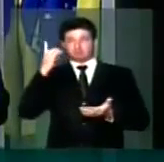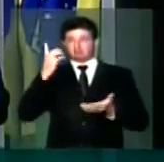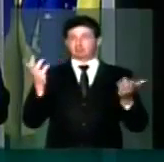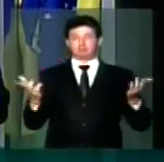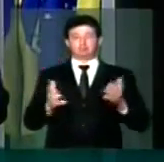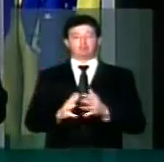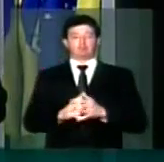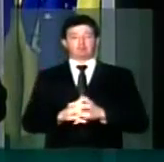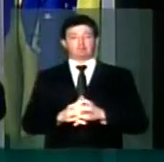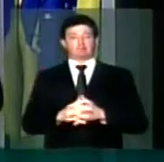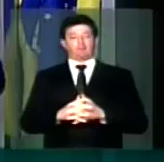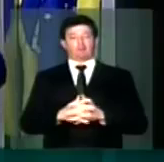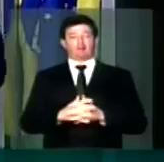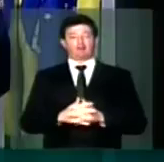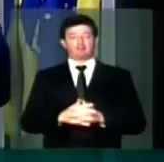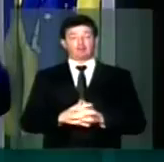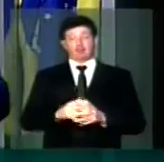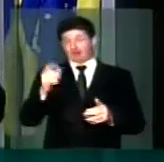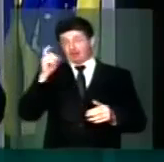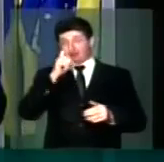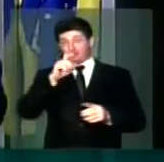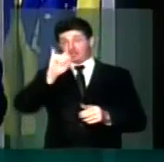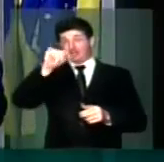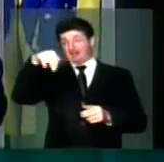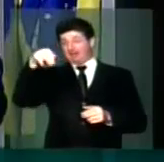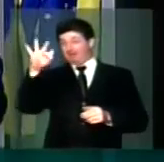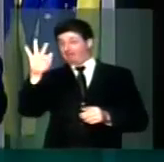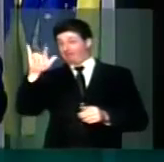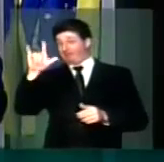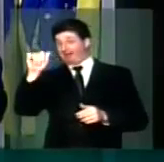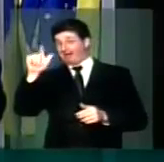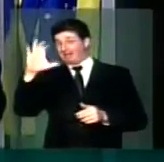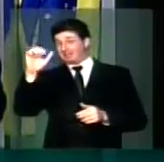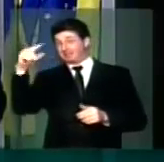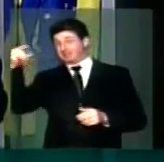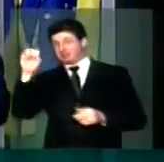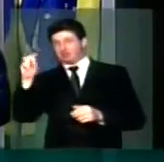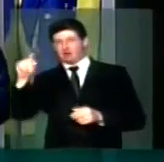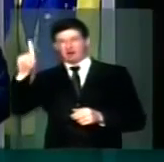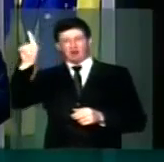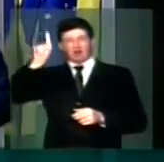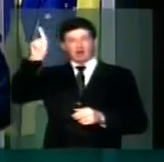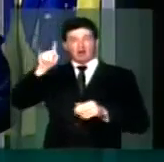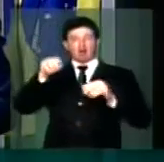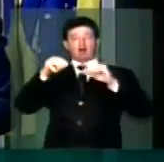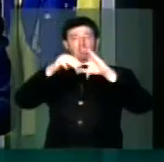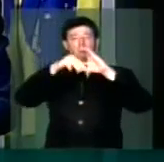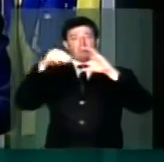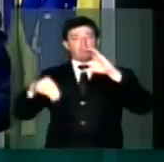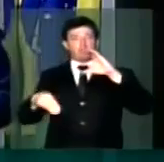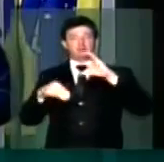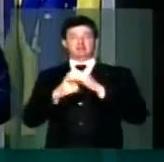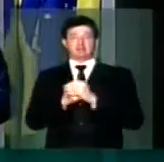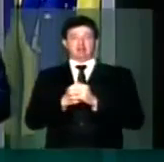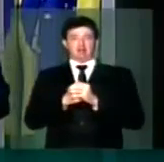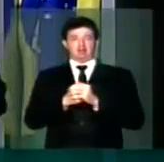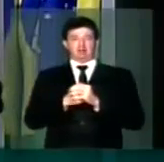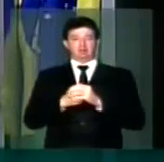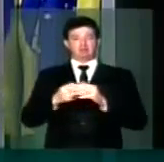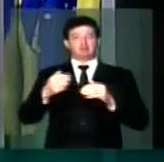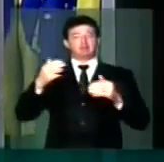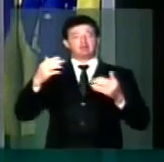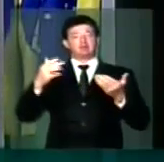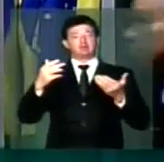deputados, começaria pela mentira da inflação. Lá em Montes Claros, estado do meu